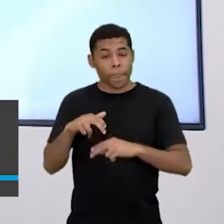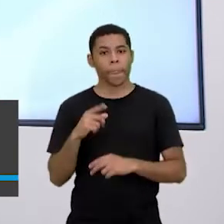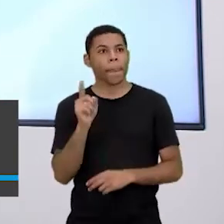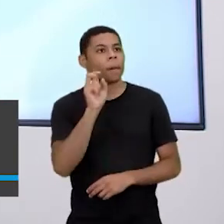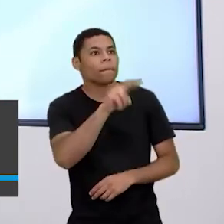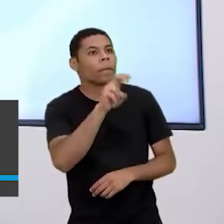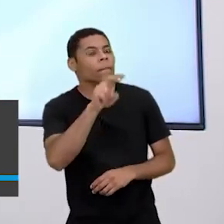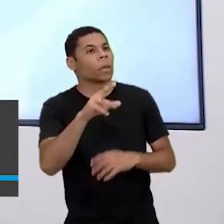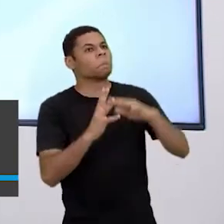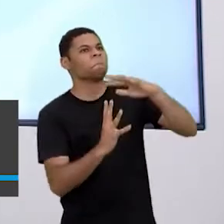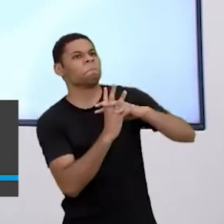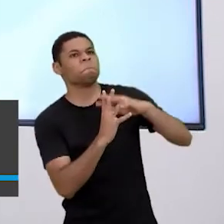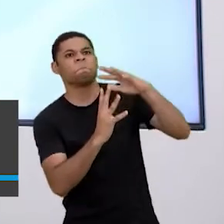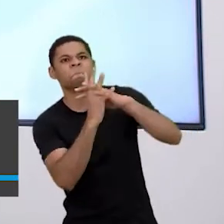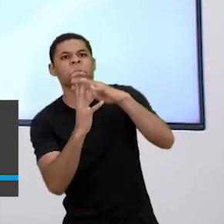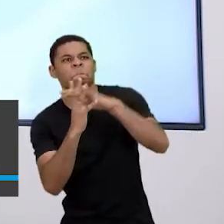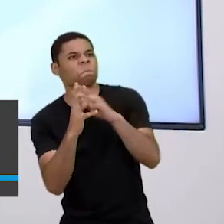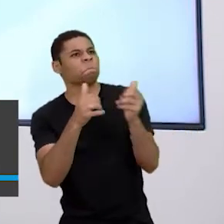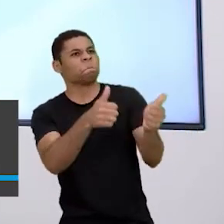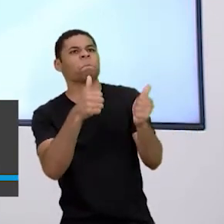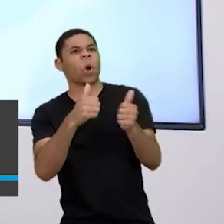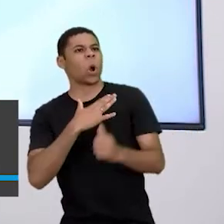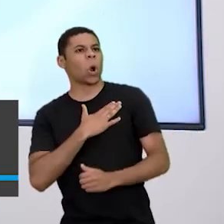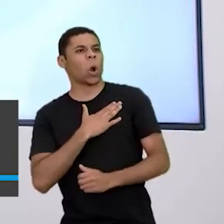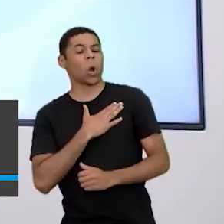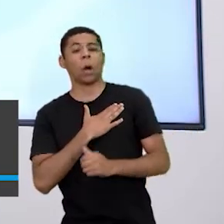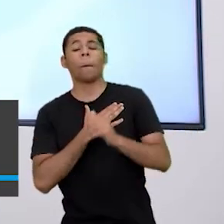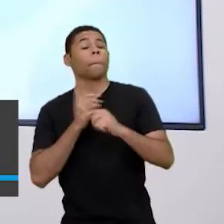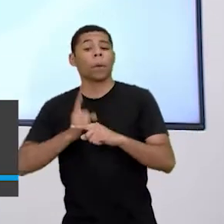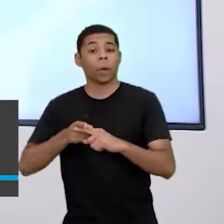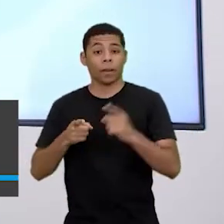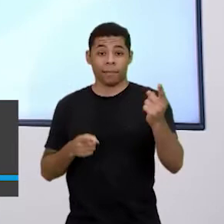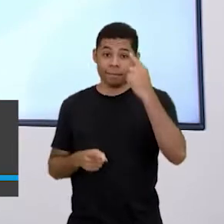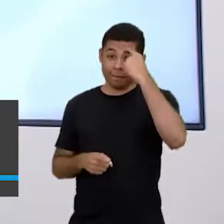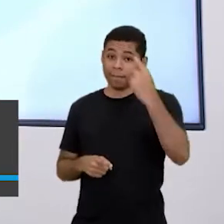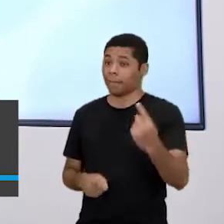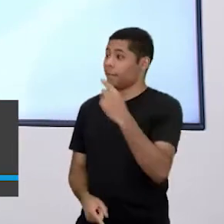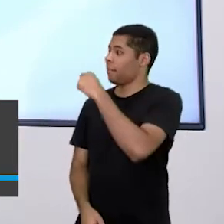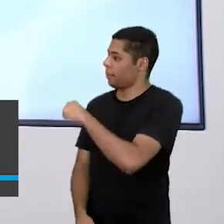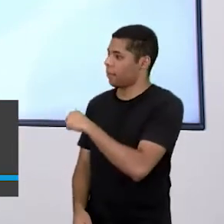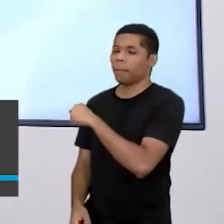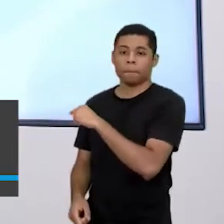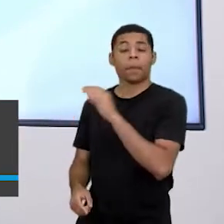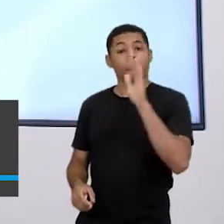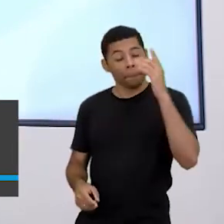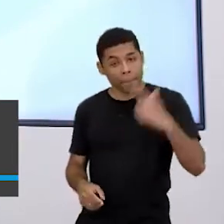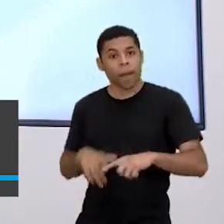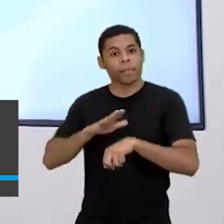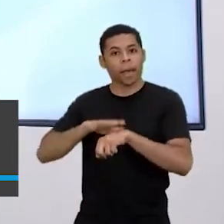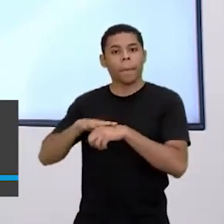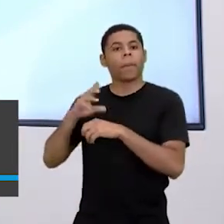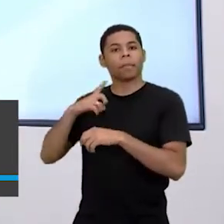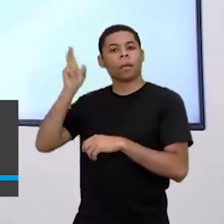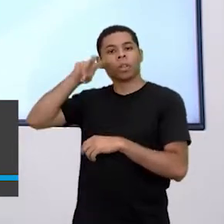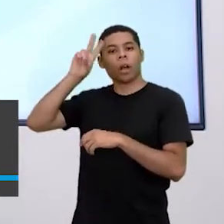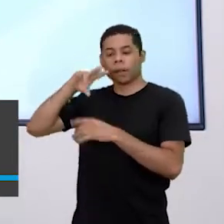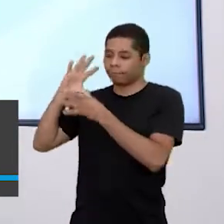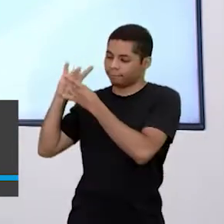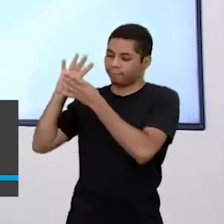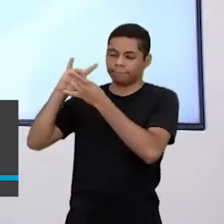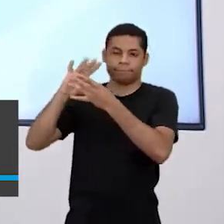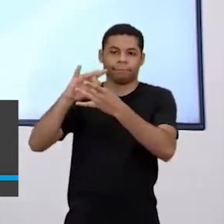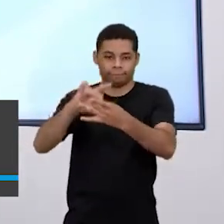quê? Porque você cria uma coisa que consegue transcender o próprio tempo. Então, a gente, quando vai criar